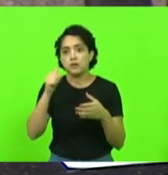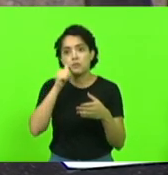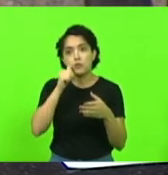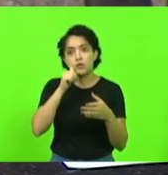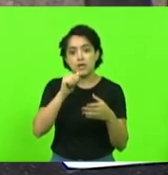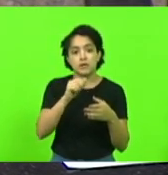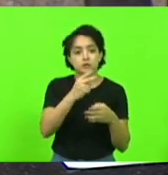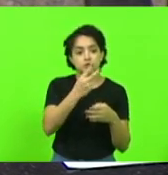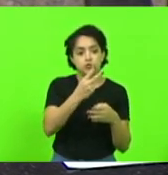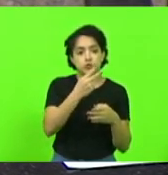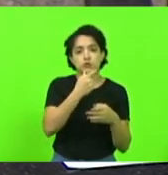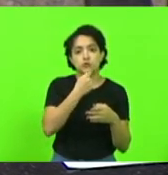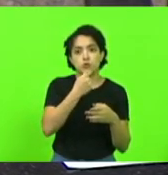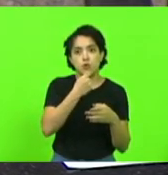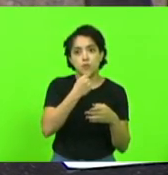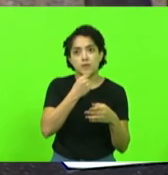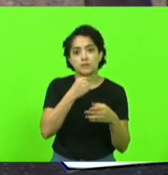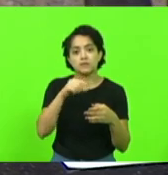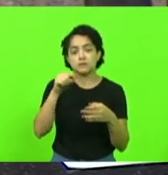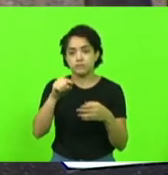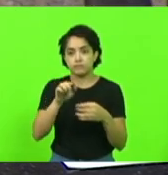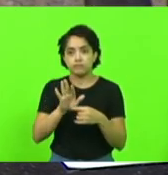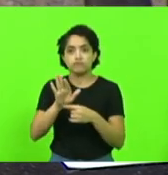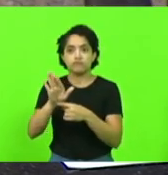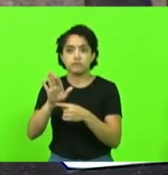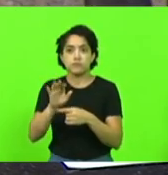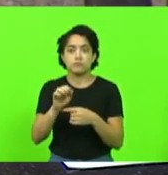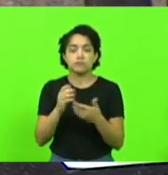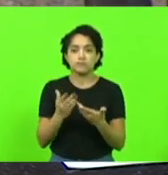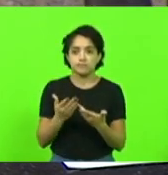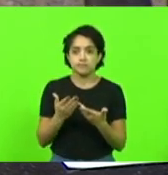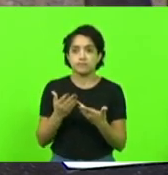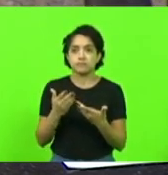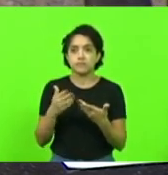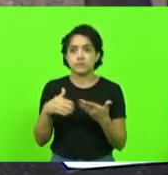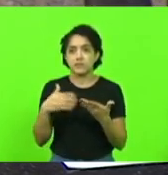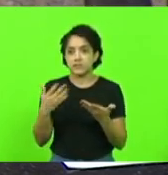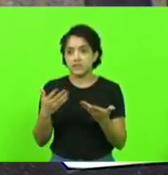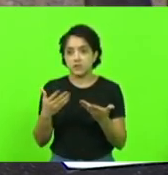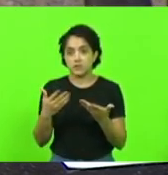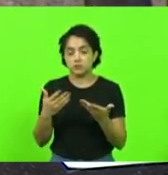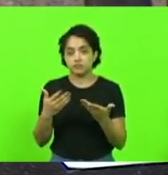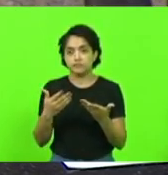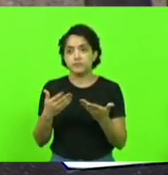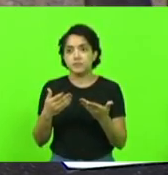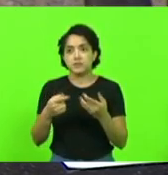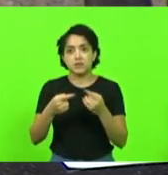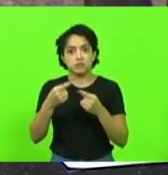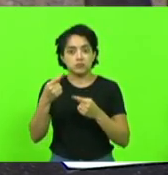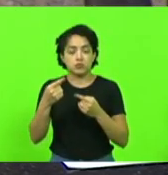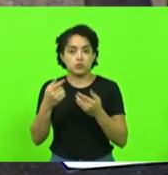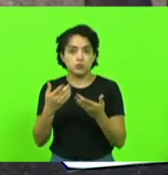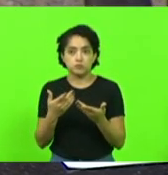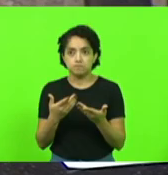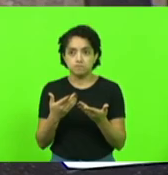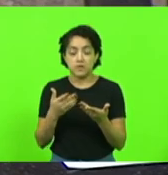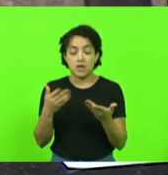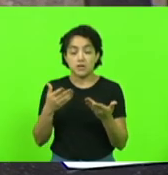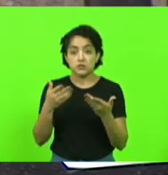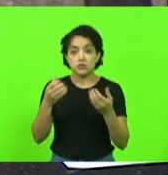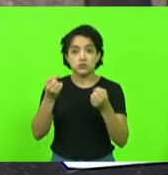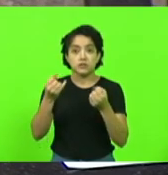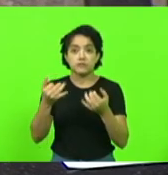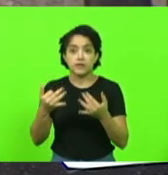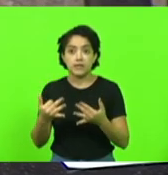está contemplada. Que tenha 100 homens e 2 mulheres, ela está contemplada. Então, não descaracteriza nada. Nós estamos falando aqui exatamente